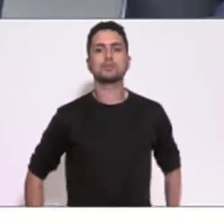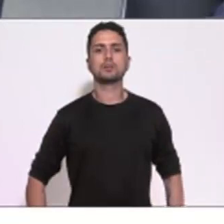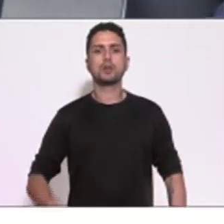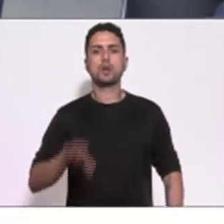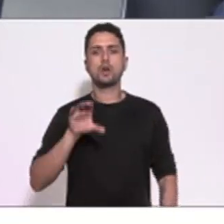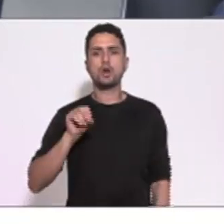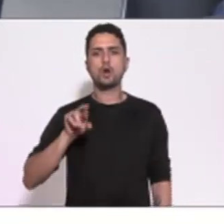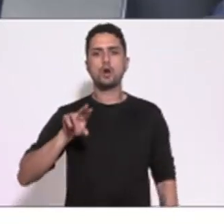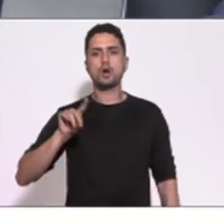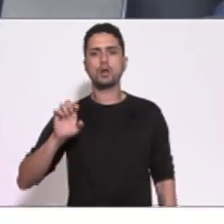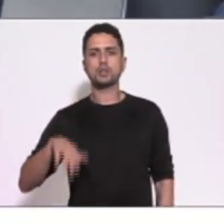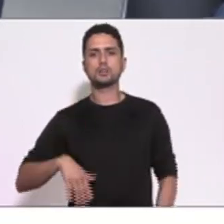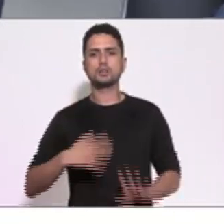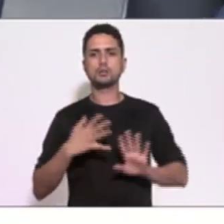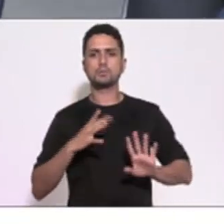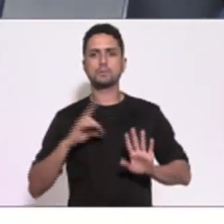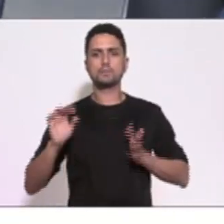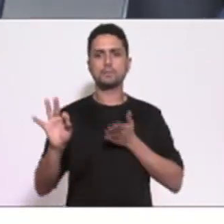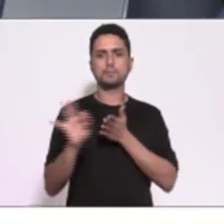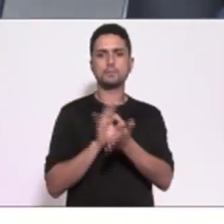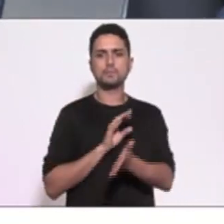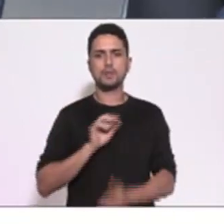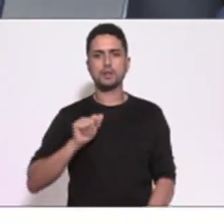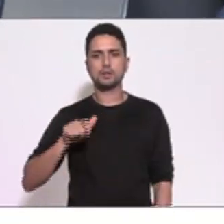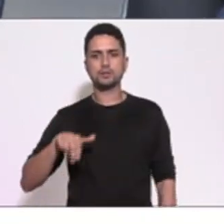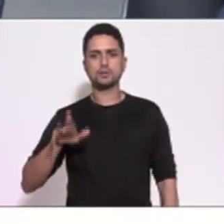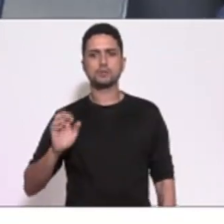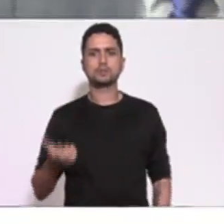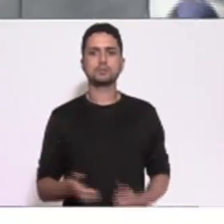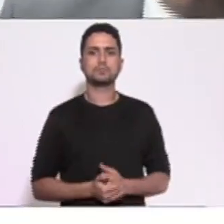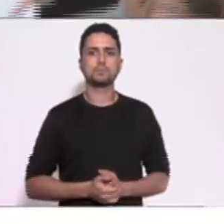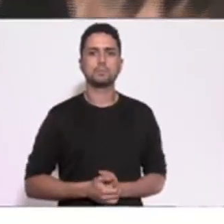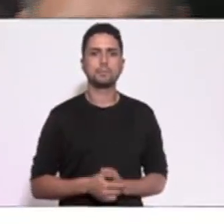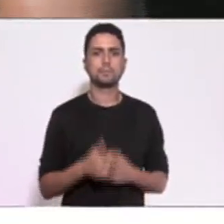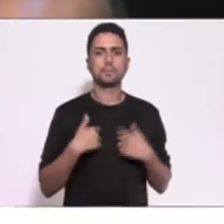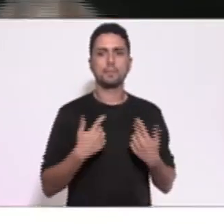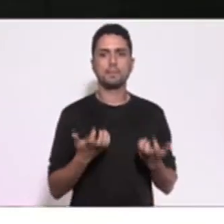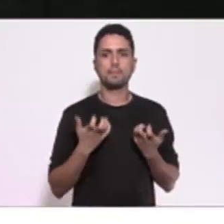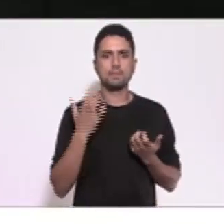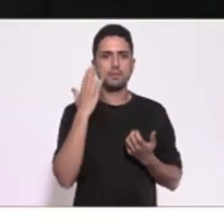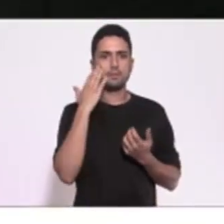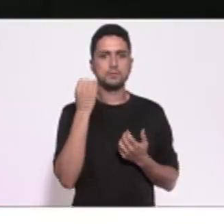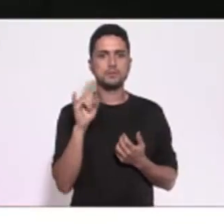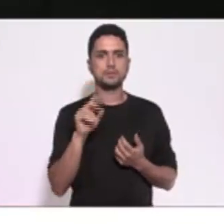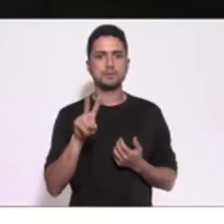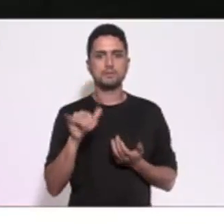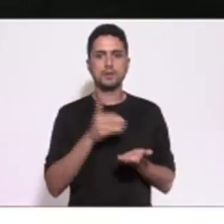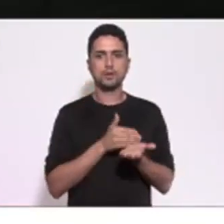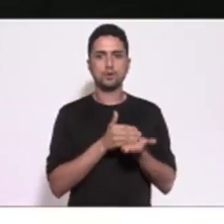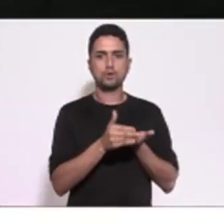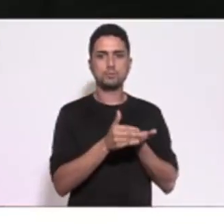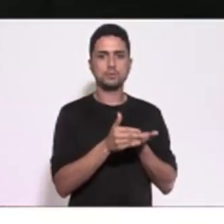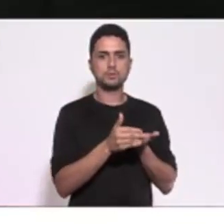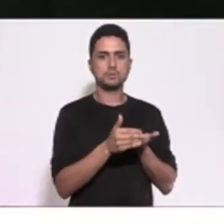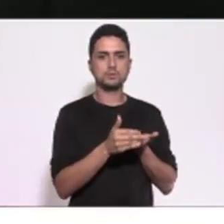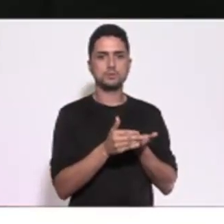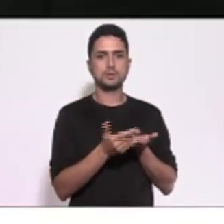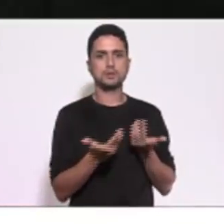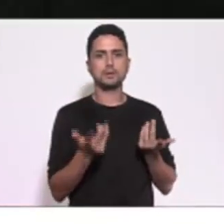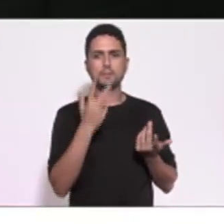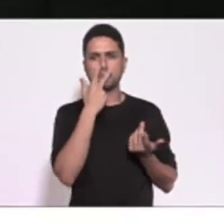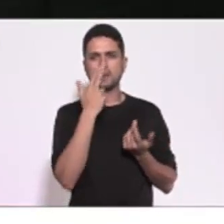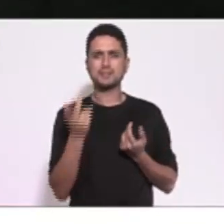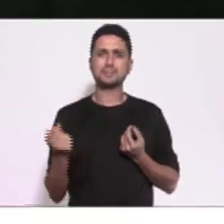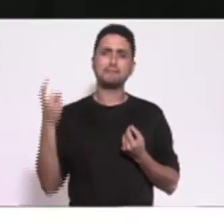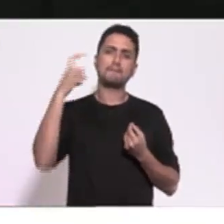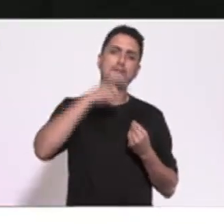presidente. Deputado Alexandre. Gostaria de saber se a gente vai começar a criar o hábito de